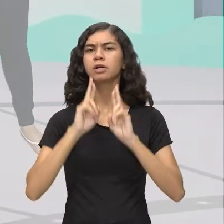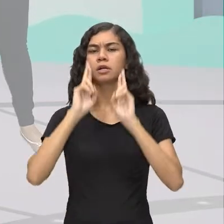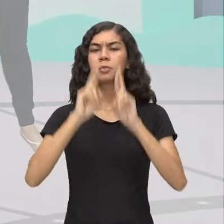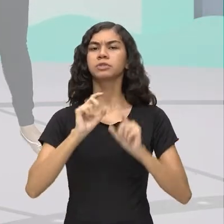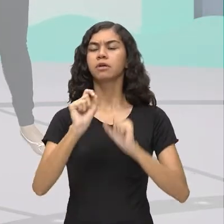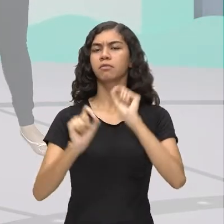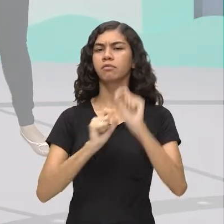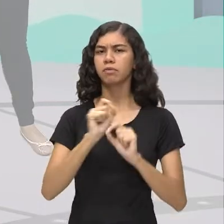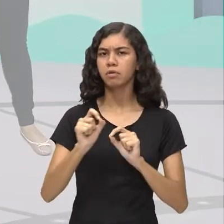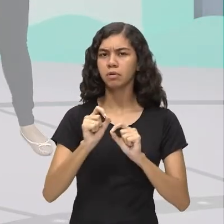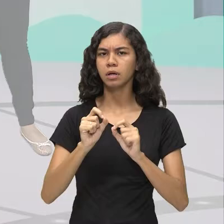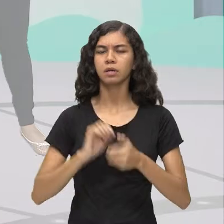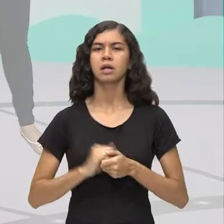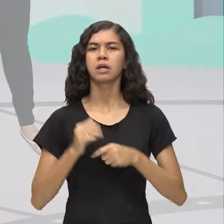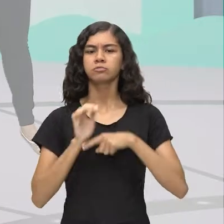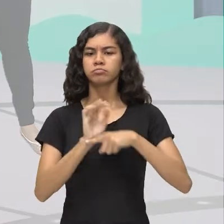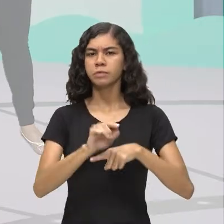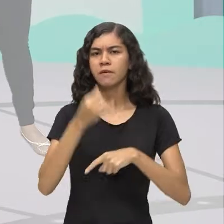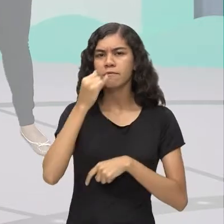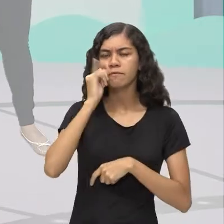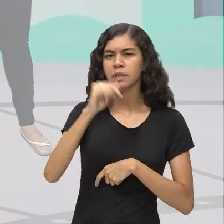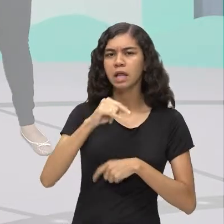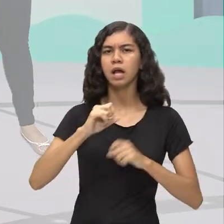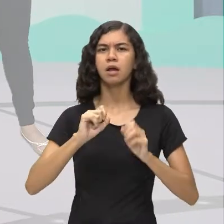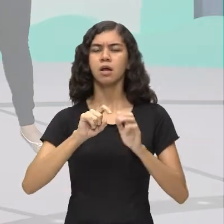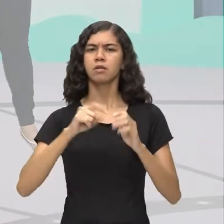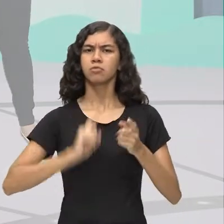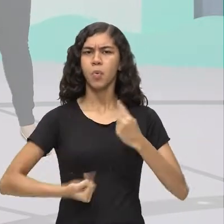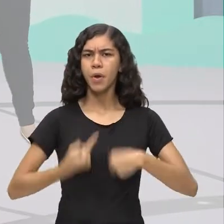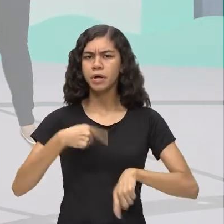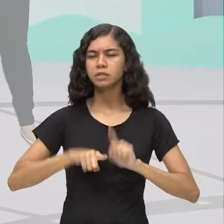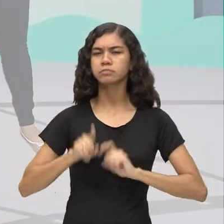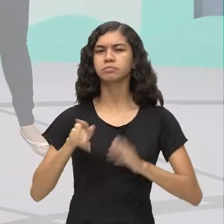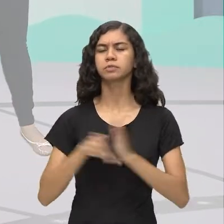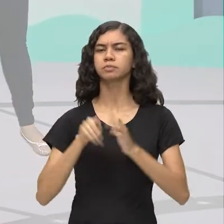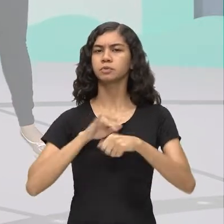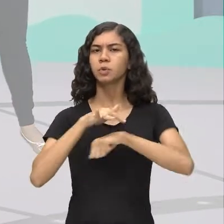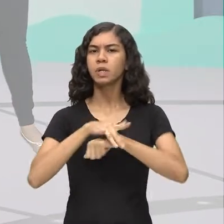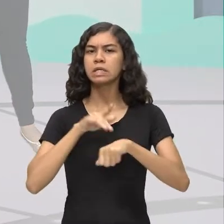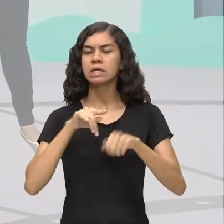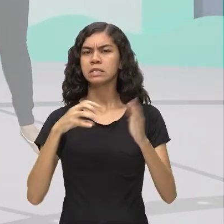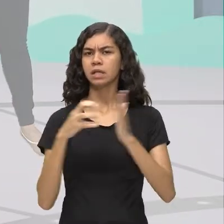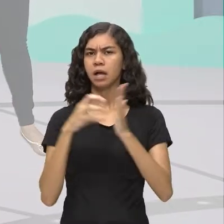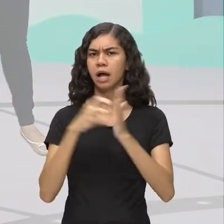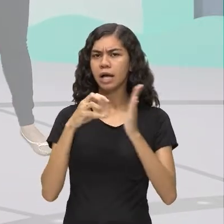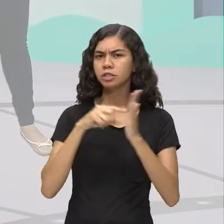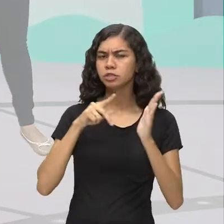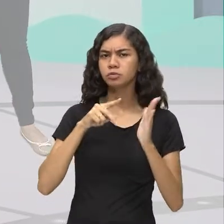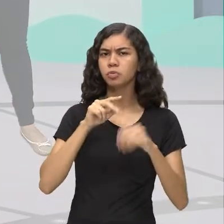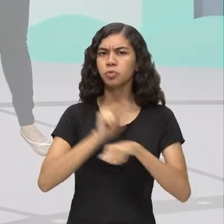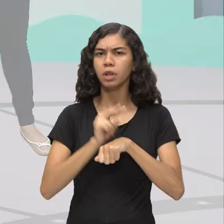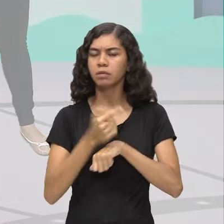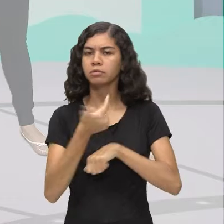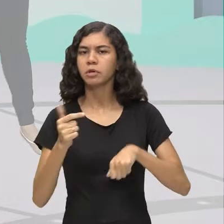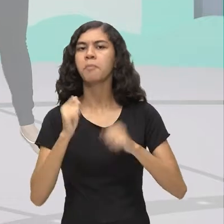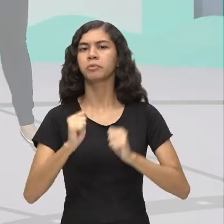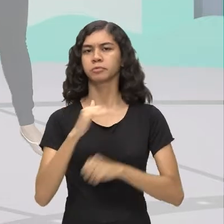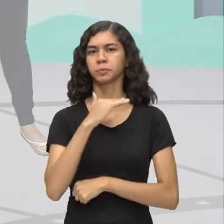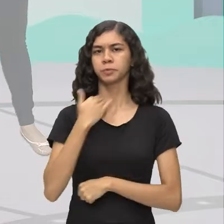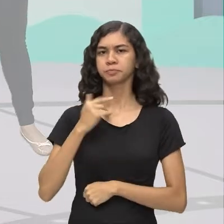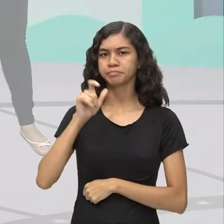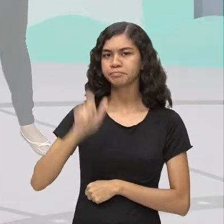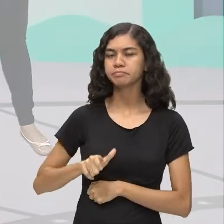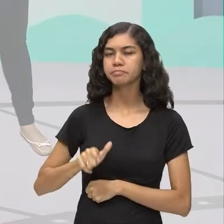de doenças. E aí quando a AIDS ela não é tratada, ela pode levar a pessoa à morte. E aí vão ter